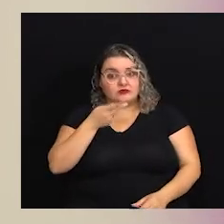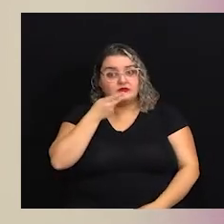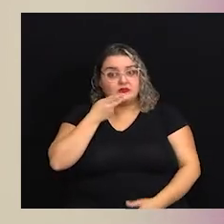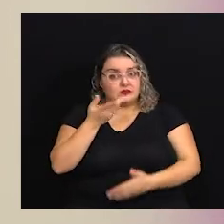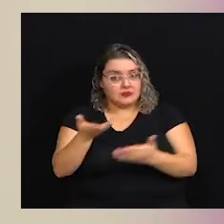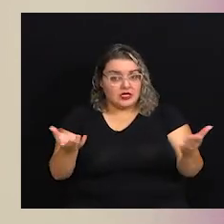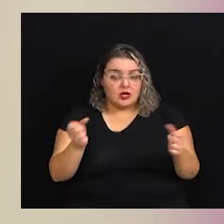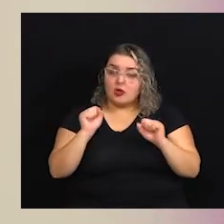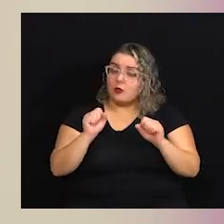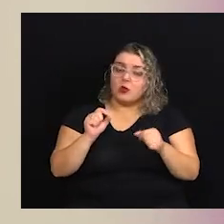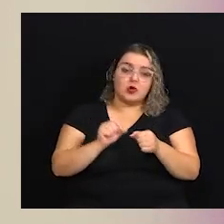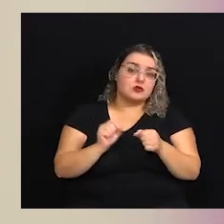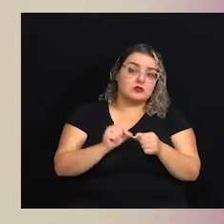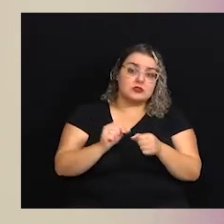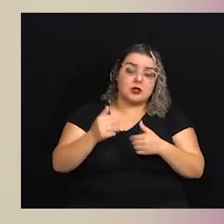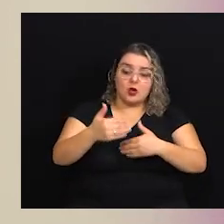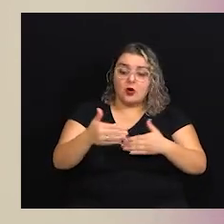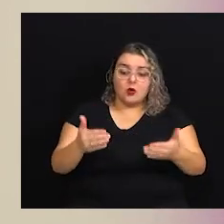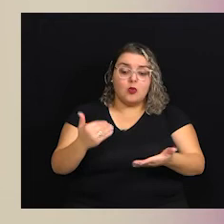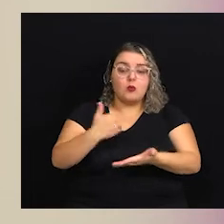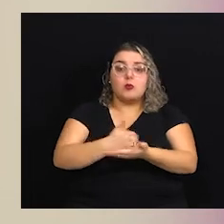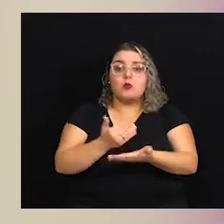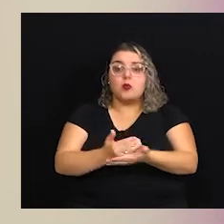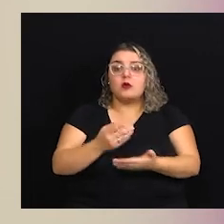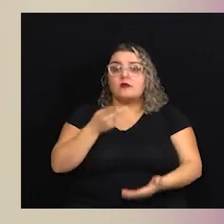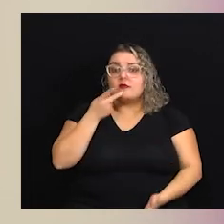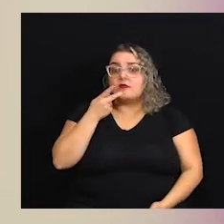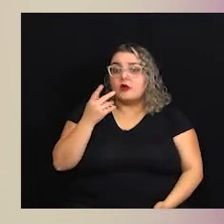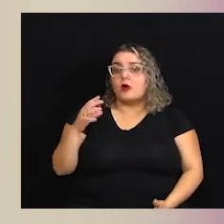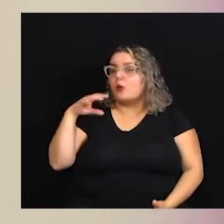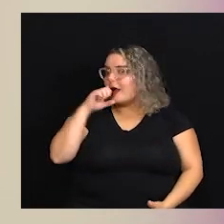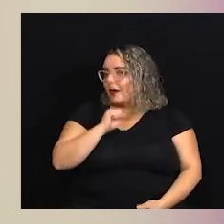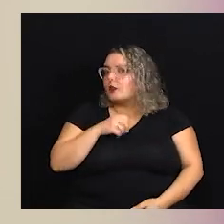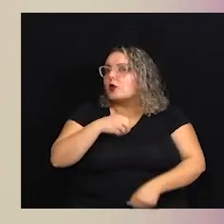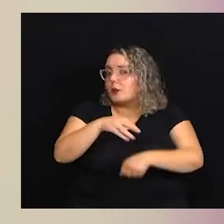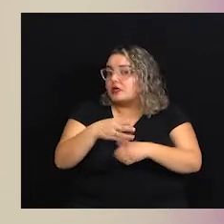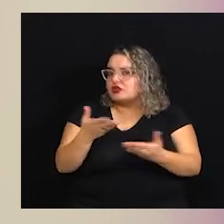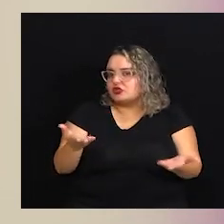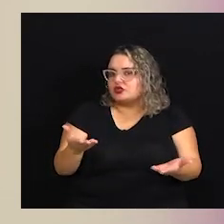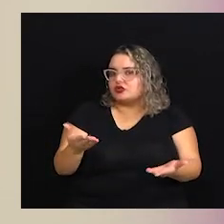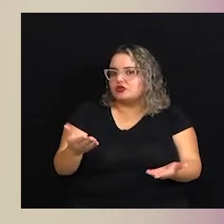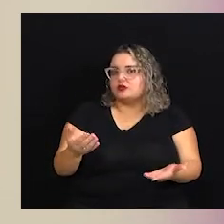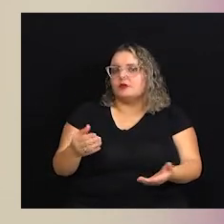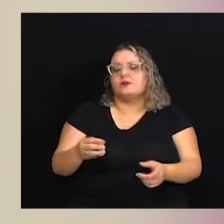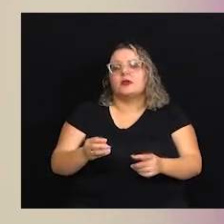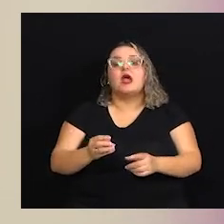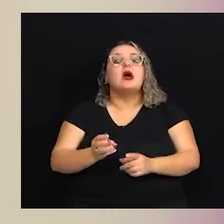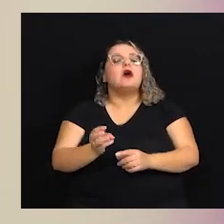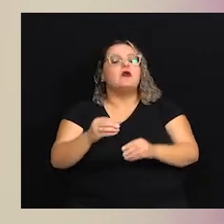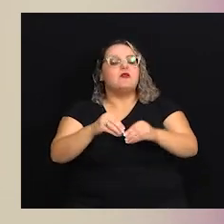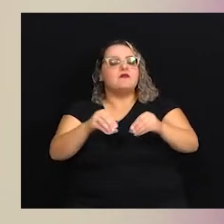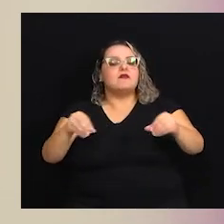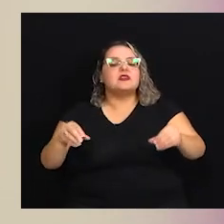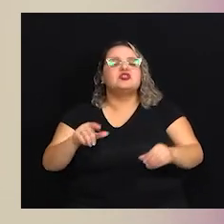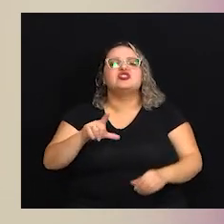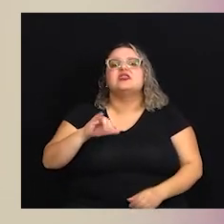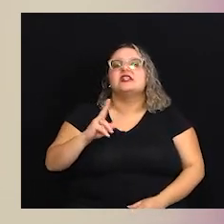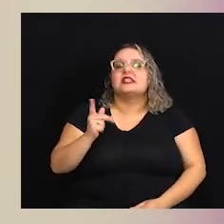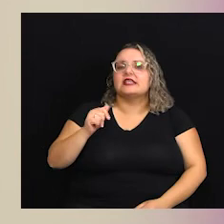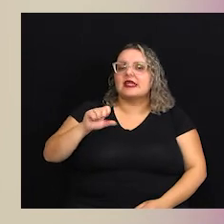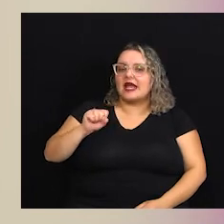que eu estou falando para vocês, e você pode fazer um bolo. Vou falar rapidamente um bolo que é uma dica para elas. Farinha de